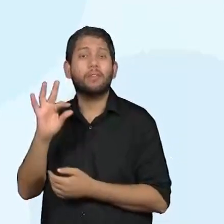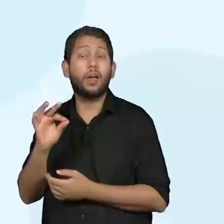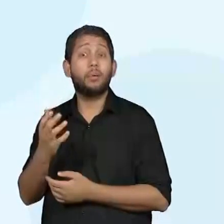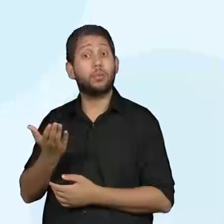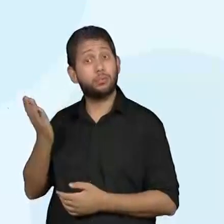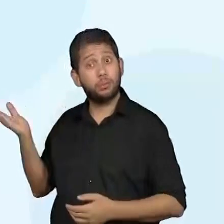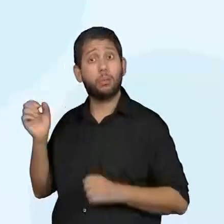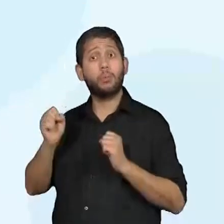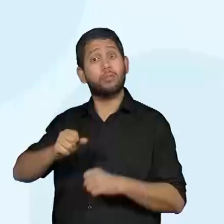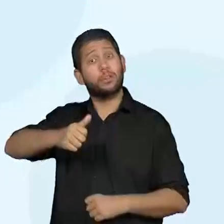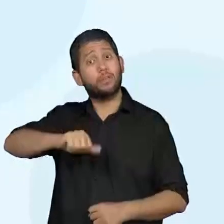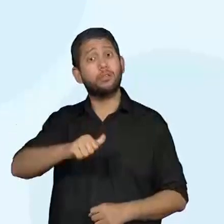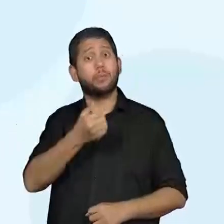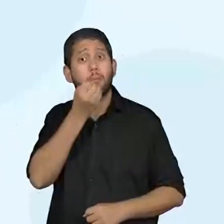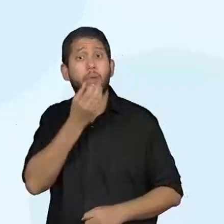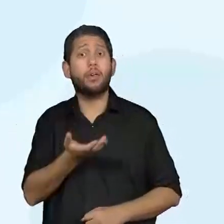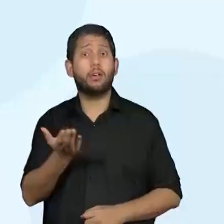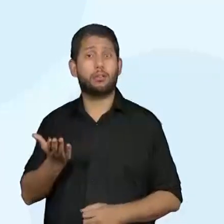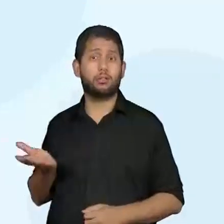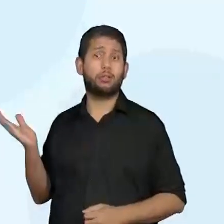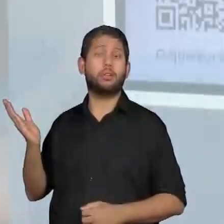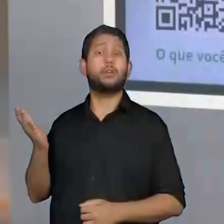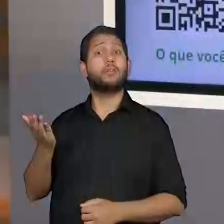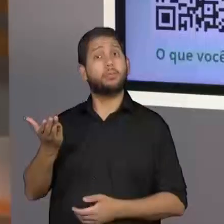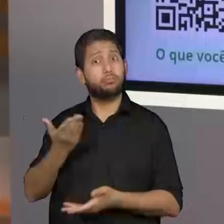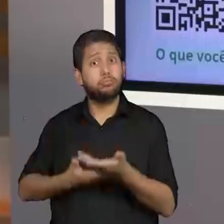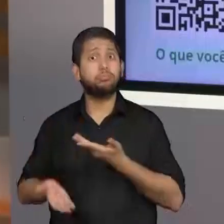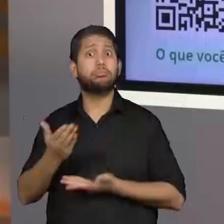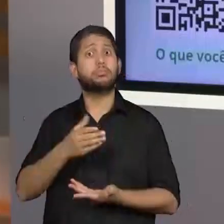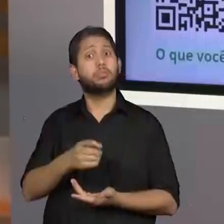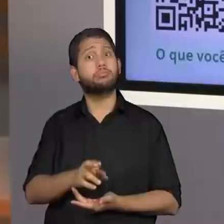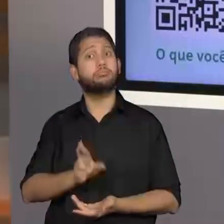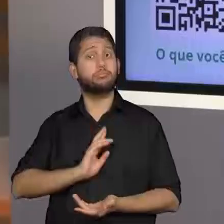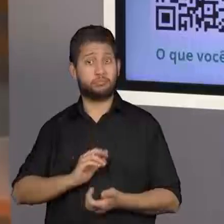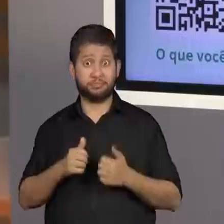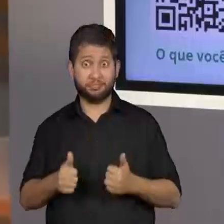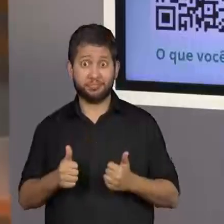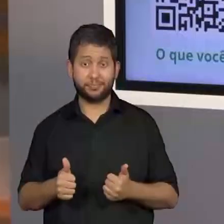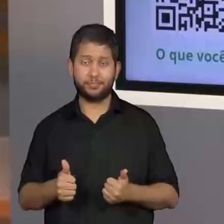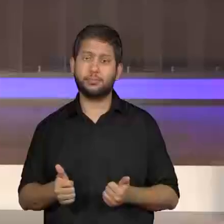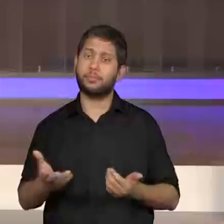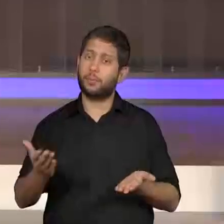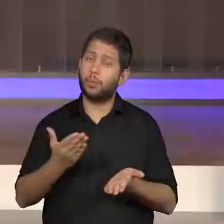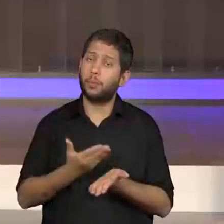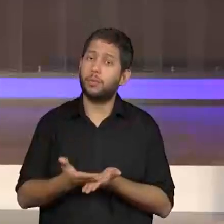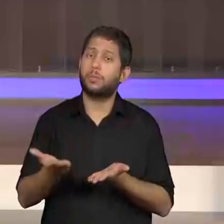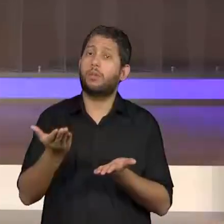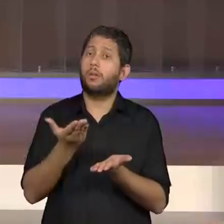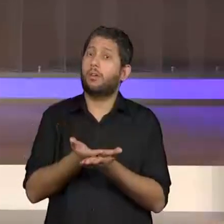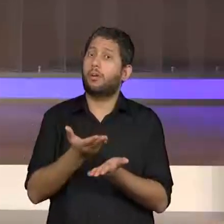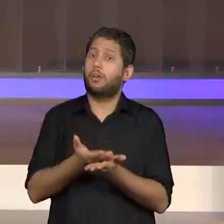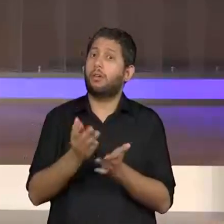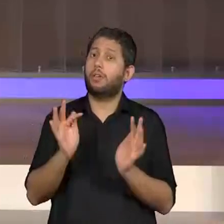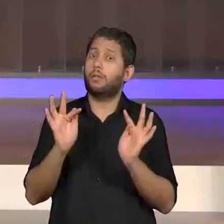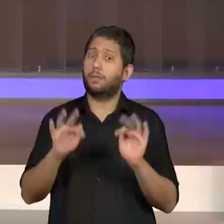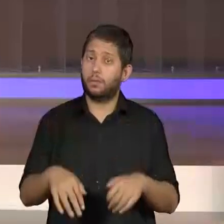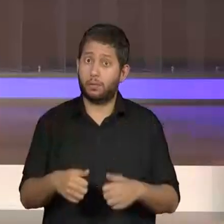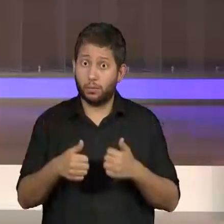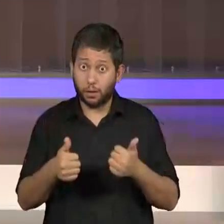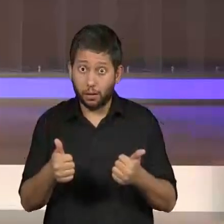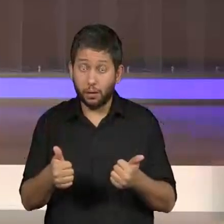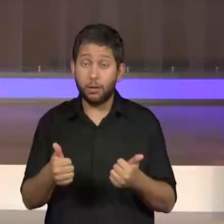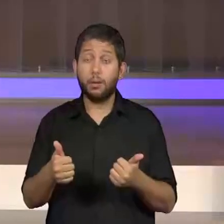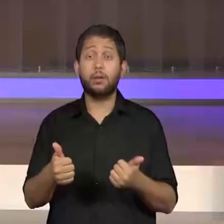avalie aí positivamente. Vamos amar receber o seu feedback. Estamos chegando no finalzinho dessa aula, pessoal, e vou